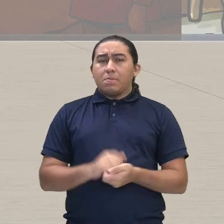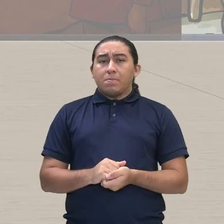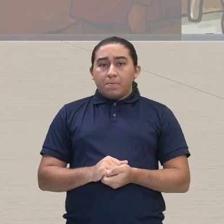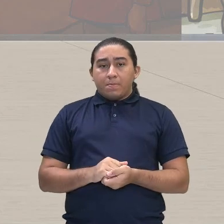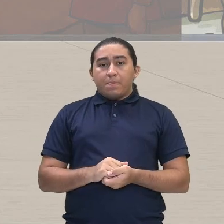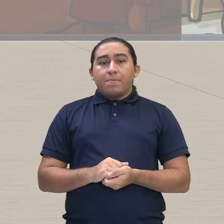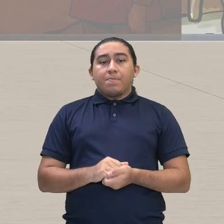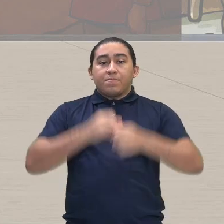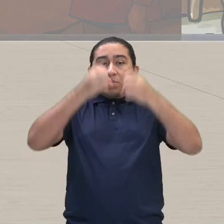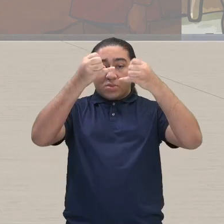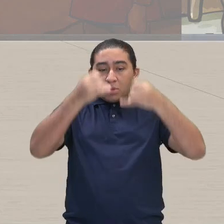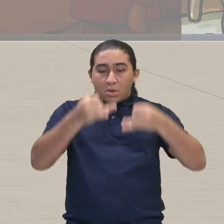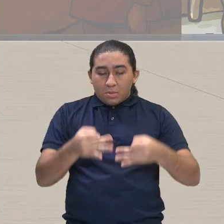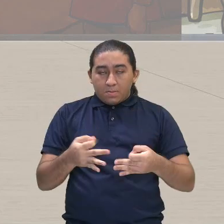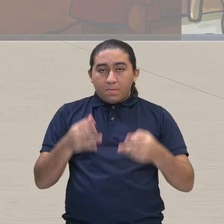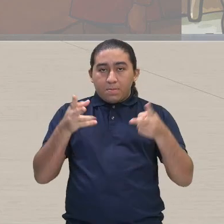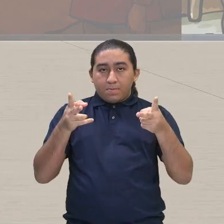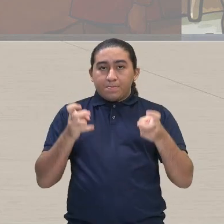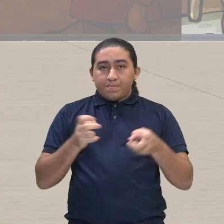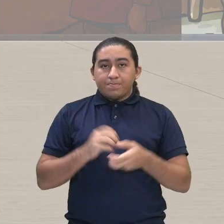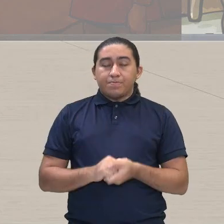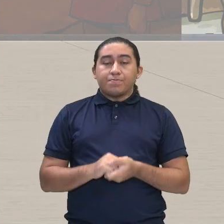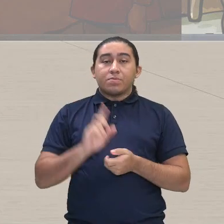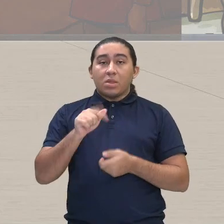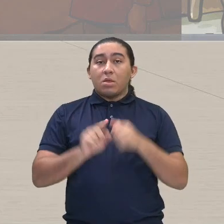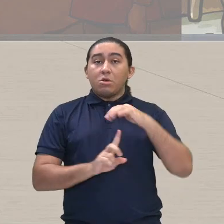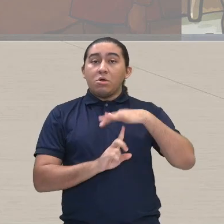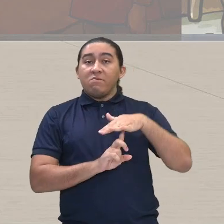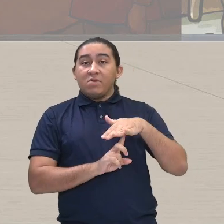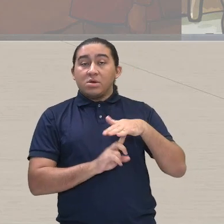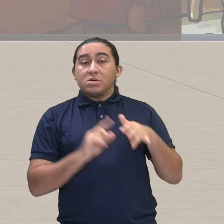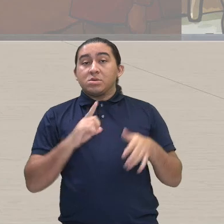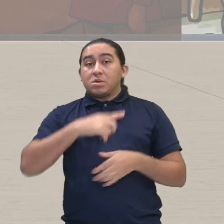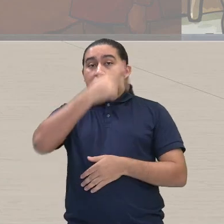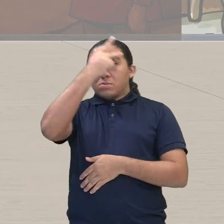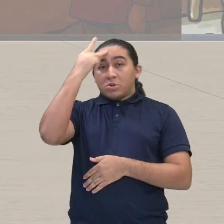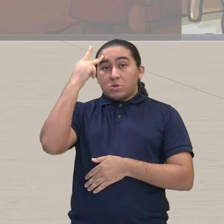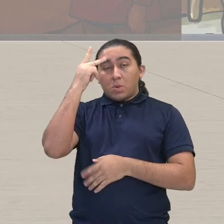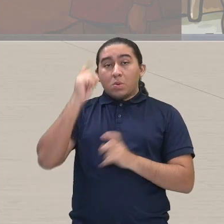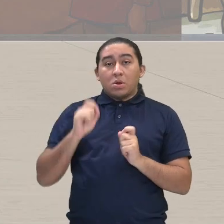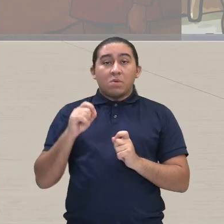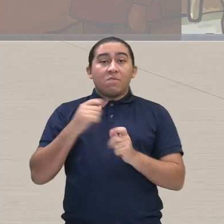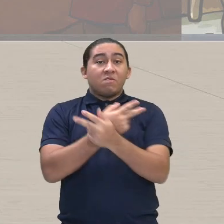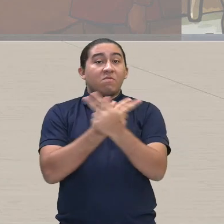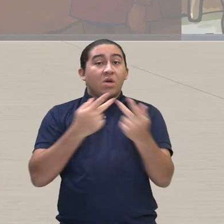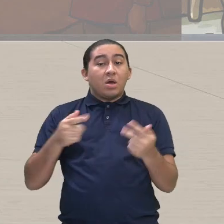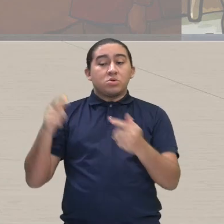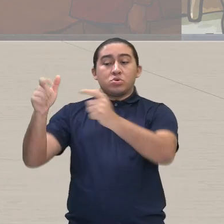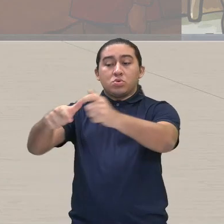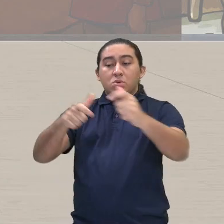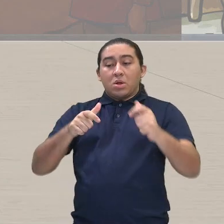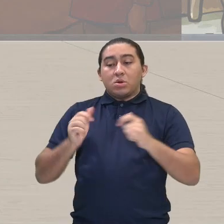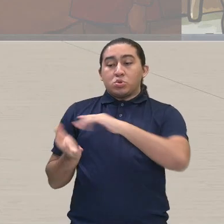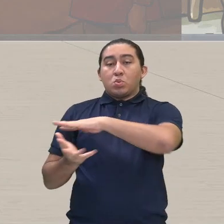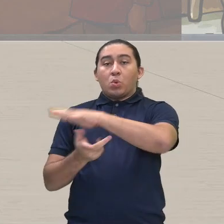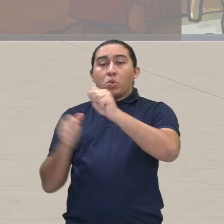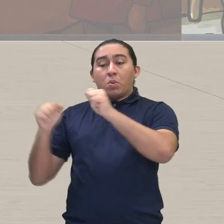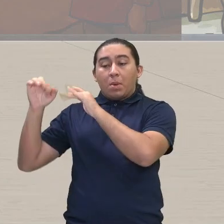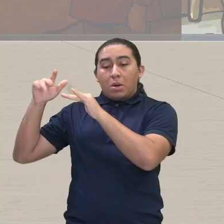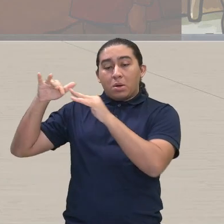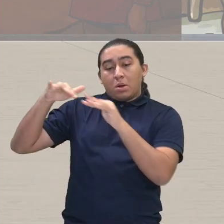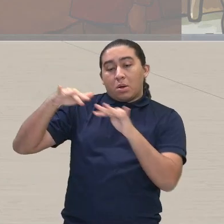Gente, pensa só. Nessas feiras, nós vamos ter pessoas de lugares diferentes do mundo, mesmo que fosse